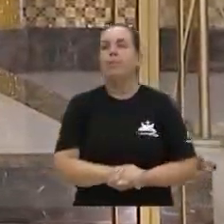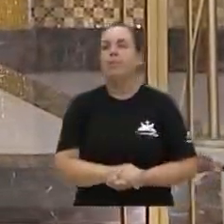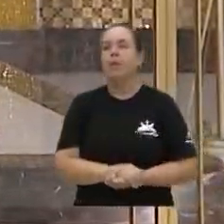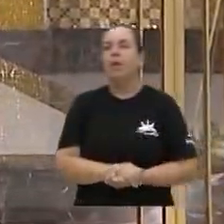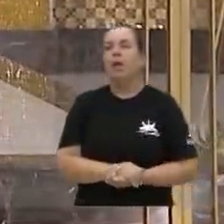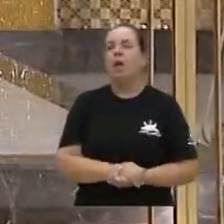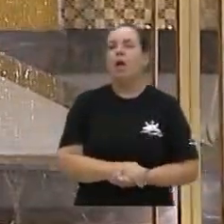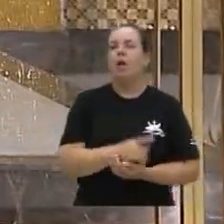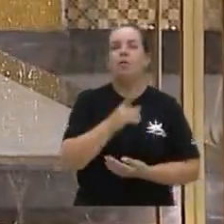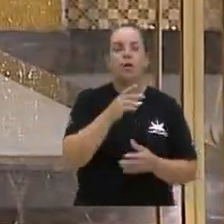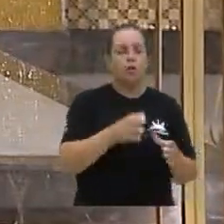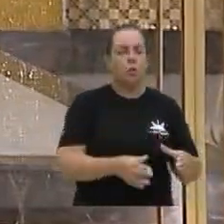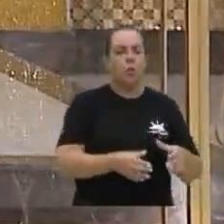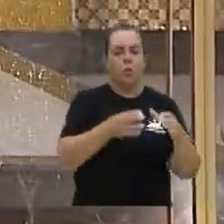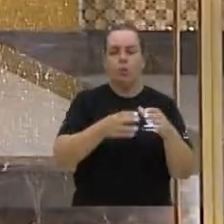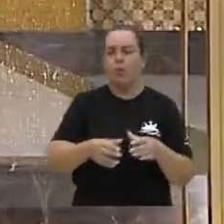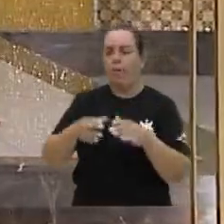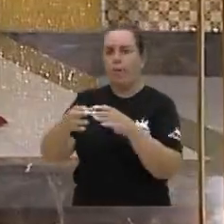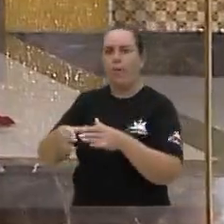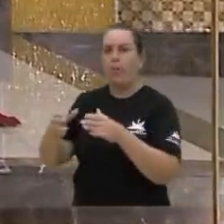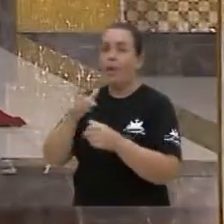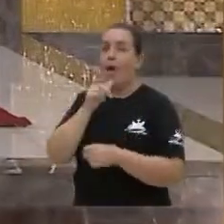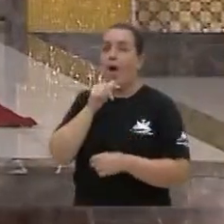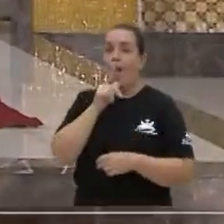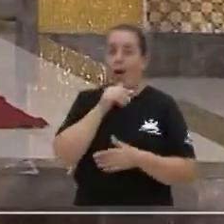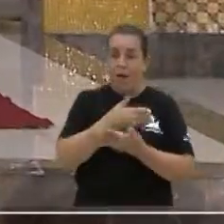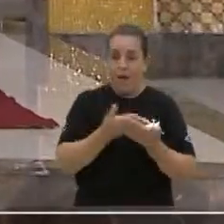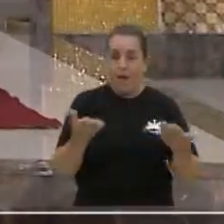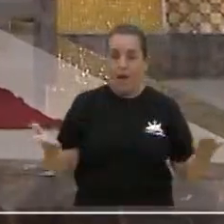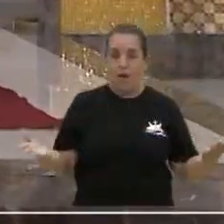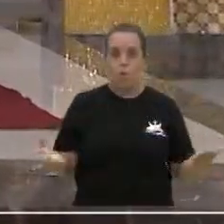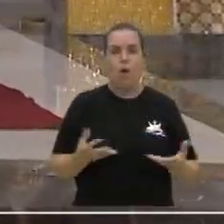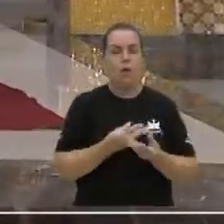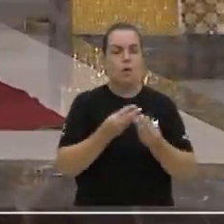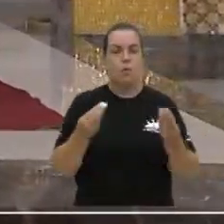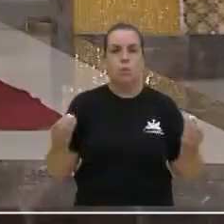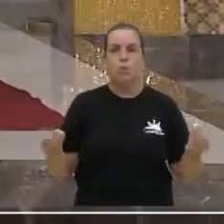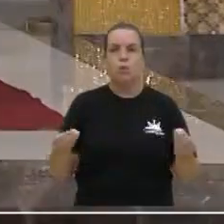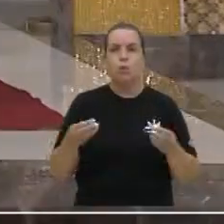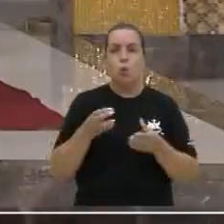vários recipientes com água e muitos copos